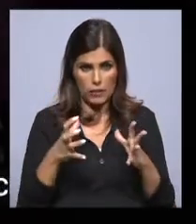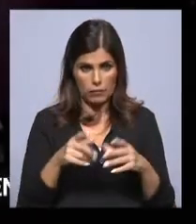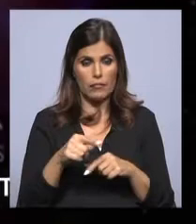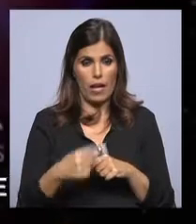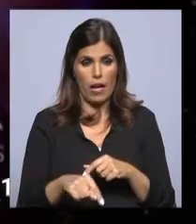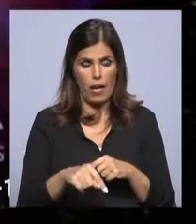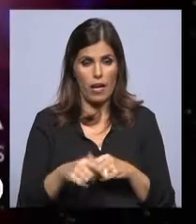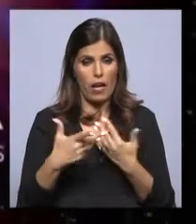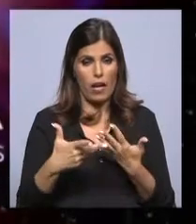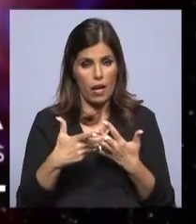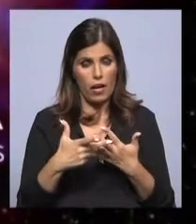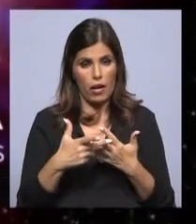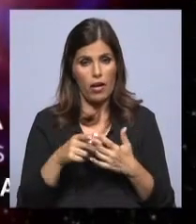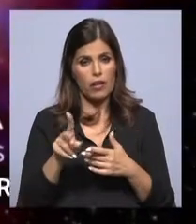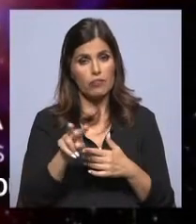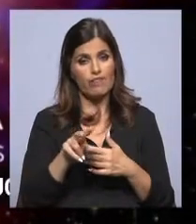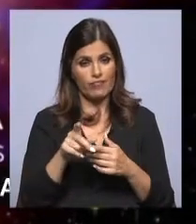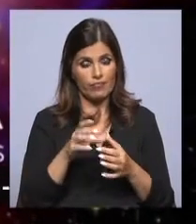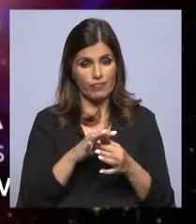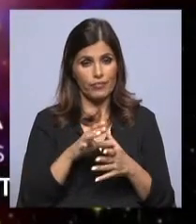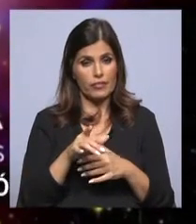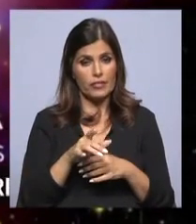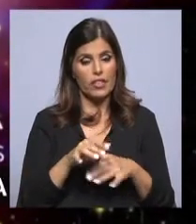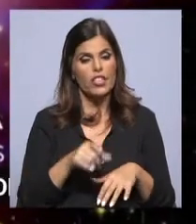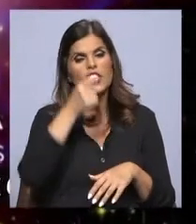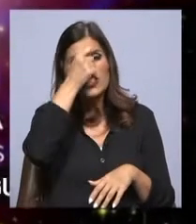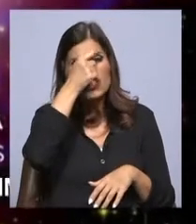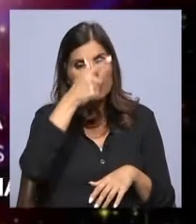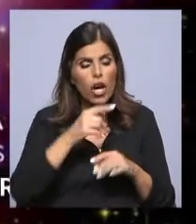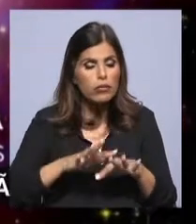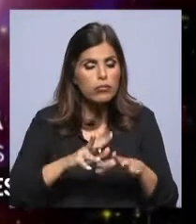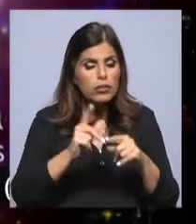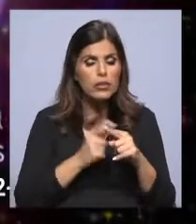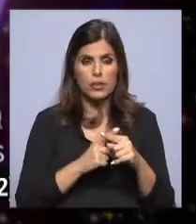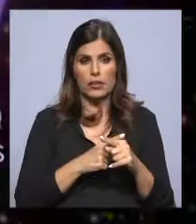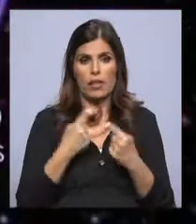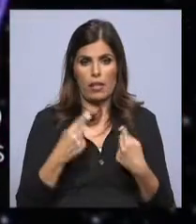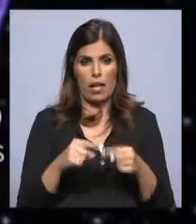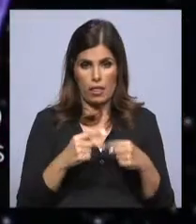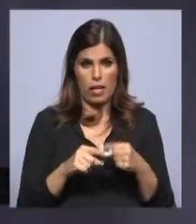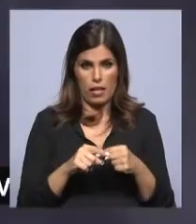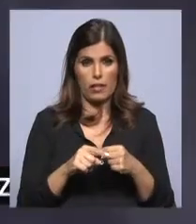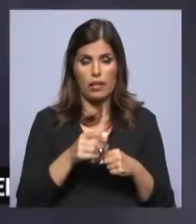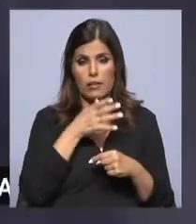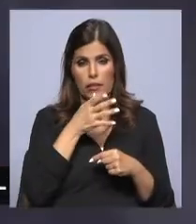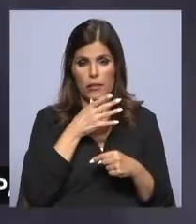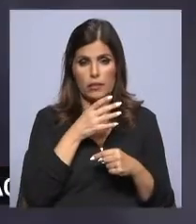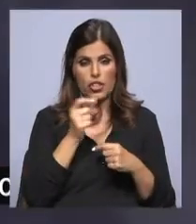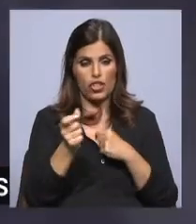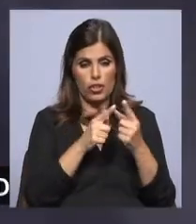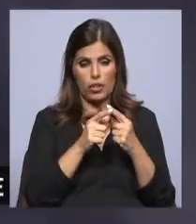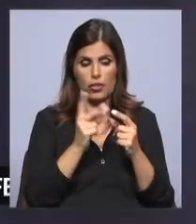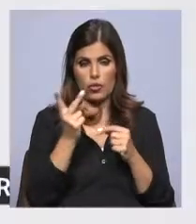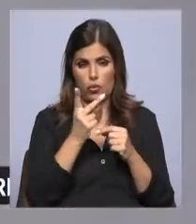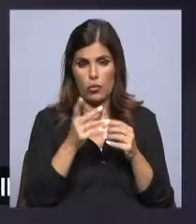voltar até este nosso casal, porque tem uma história de evolução muito interessante, dizem os astrónomos, e que é o seguinte: portanto, duas estrelas de grande massa,